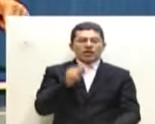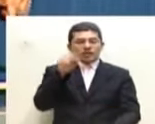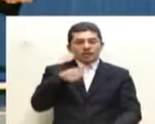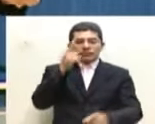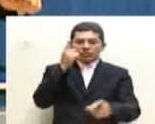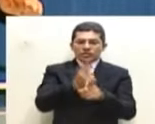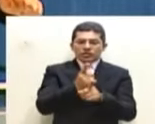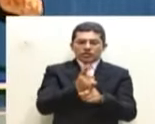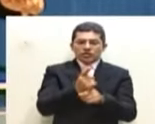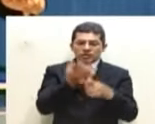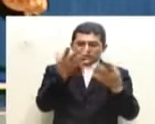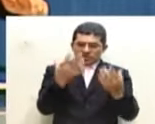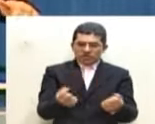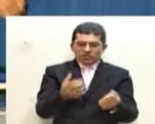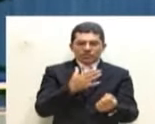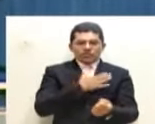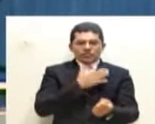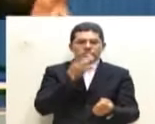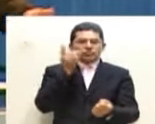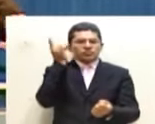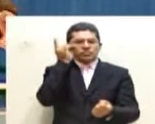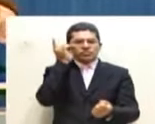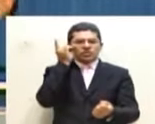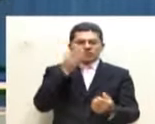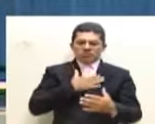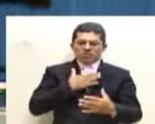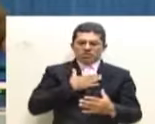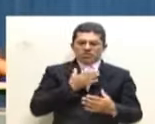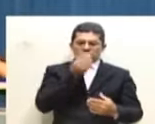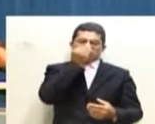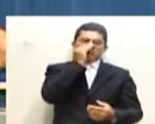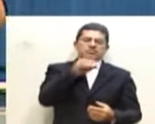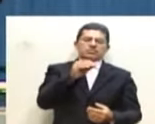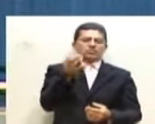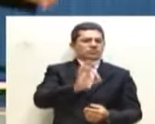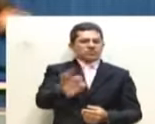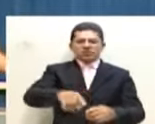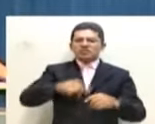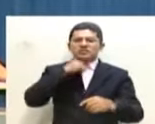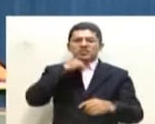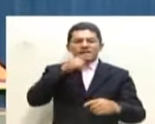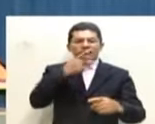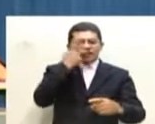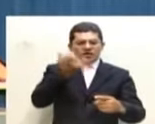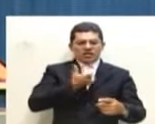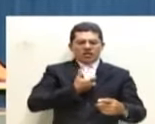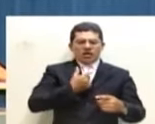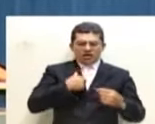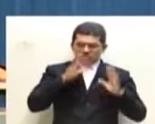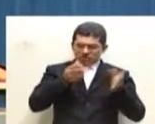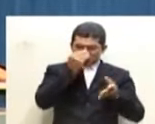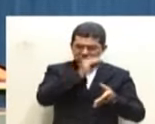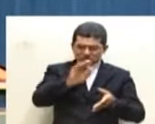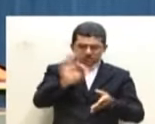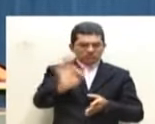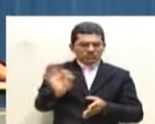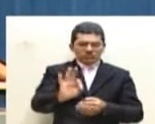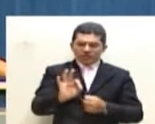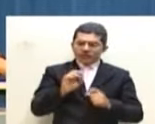que recebeu algum distrato meu, alguma atitude de arrogância, alguma atitude de deslealdade.